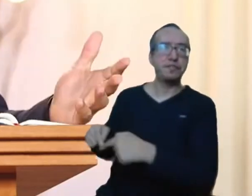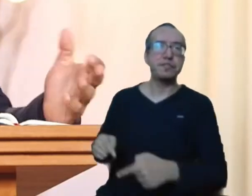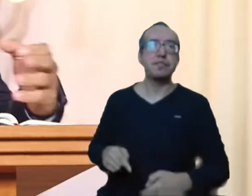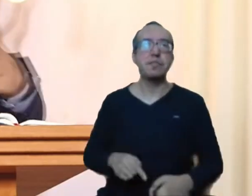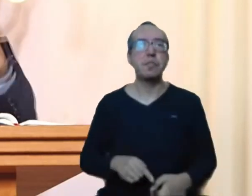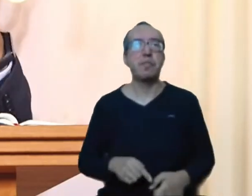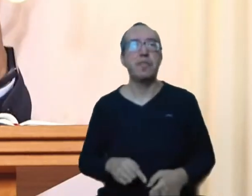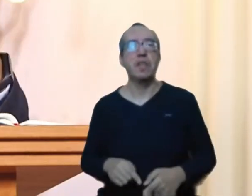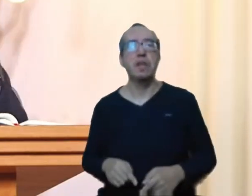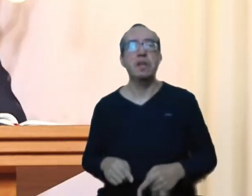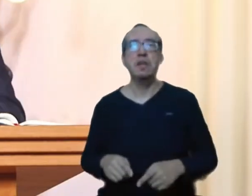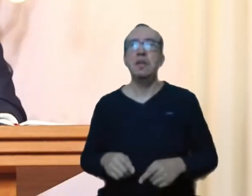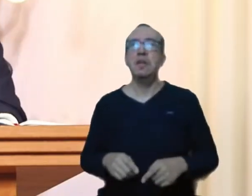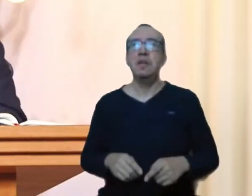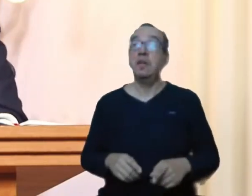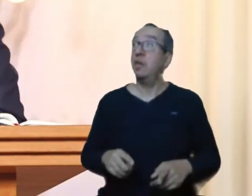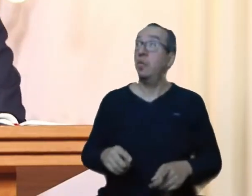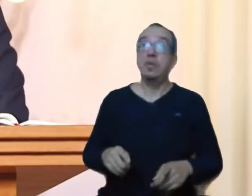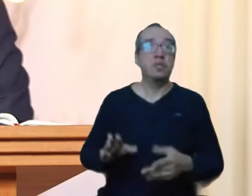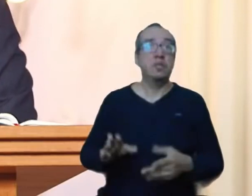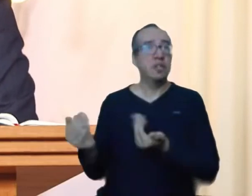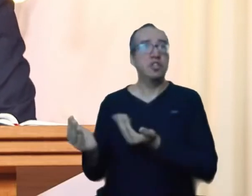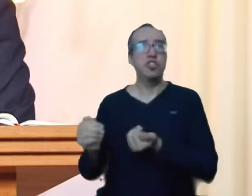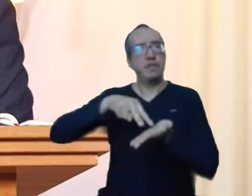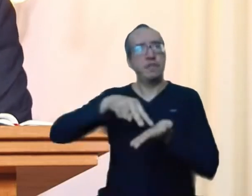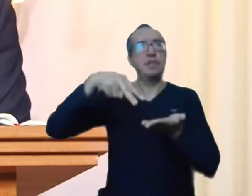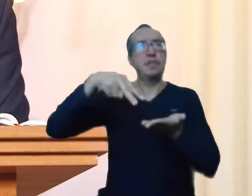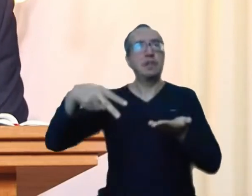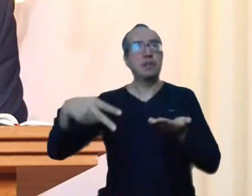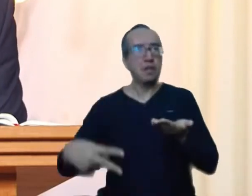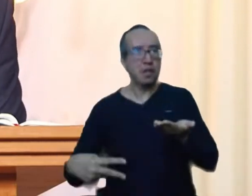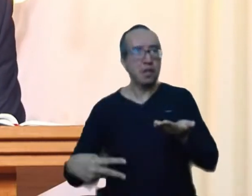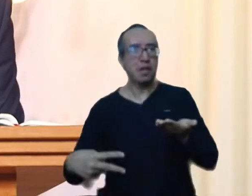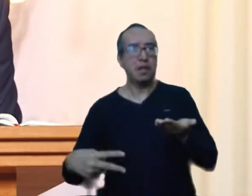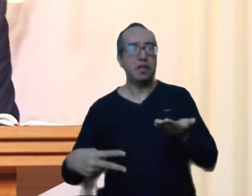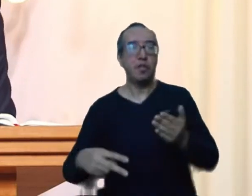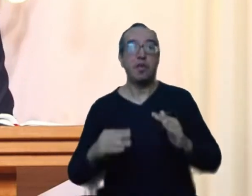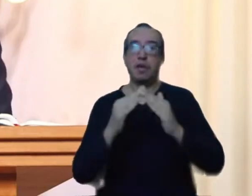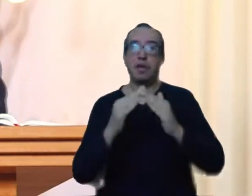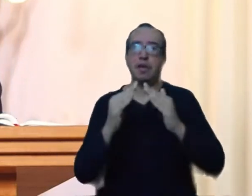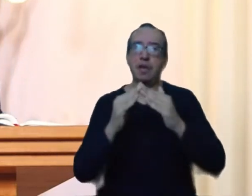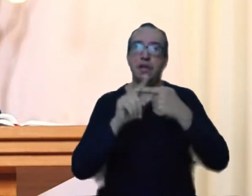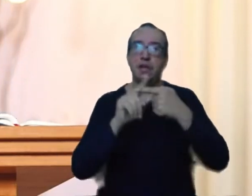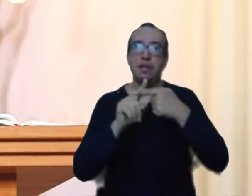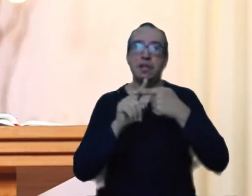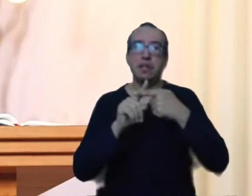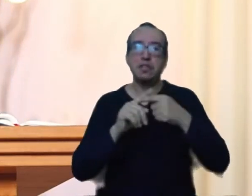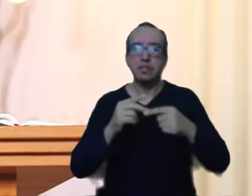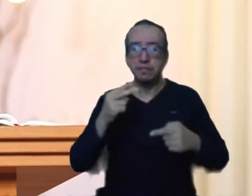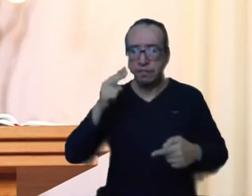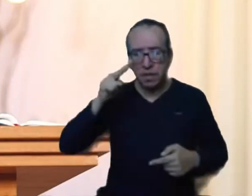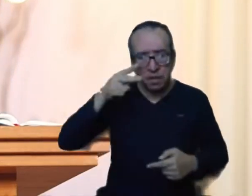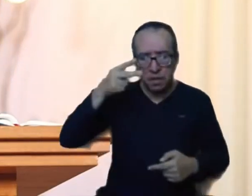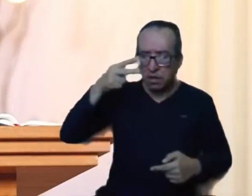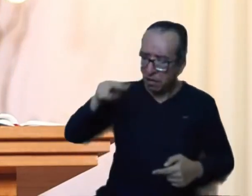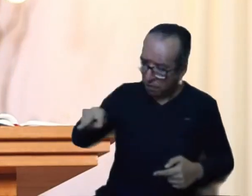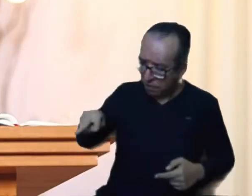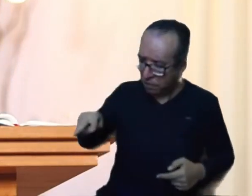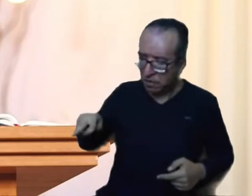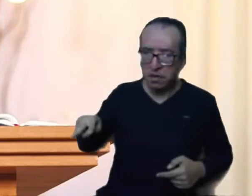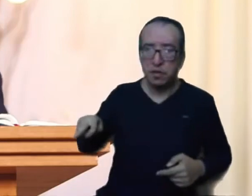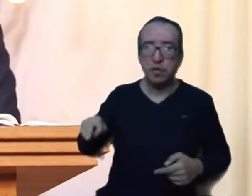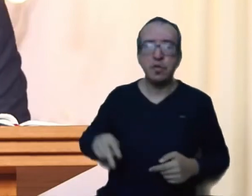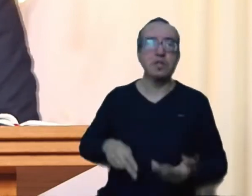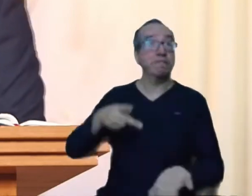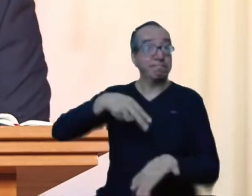sumiu, quando ele caiu, a igreja desce para ajudá-lo. Tem um texto